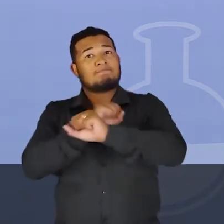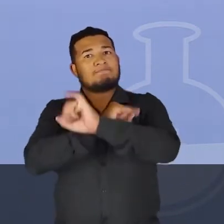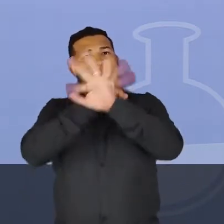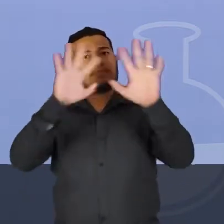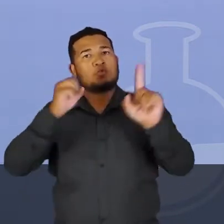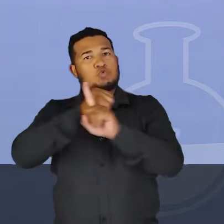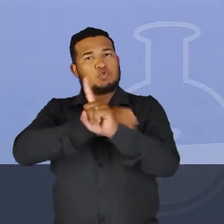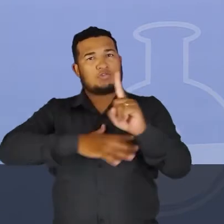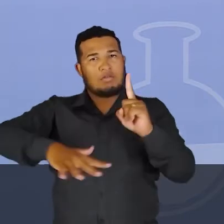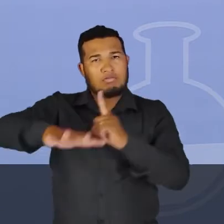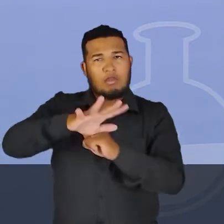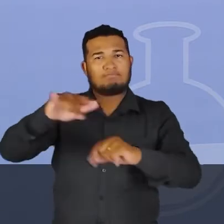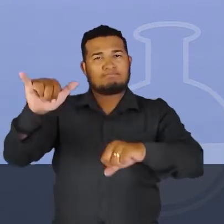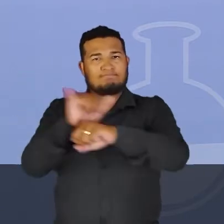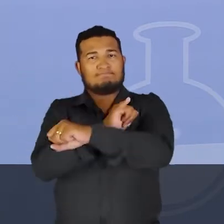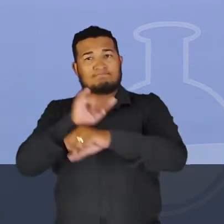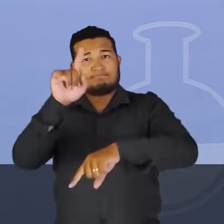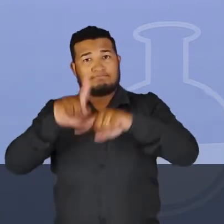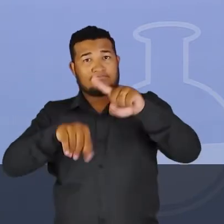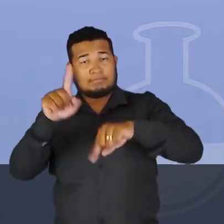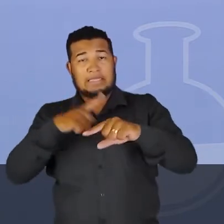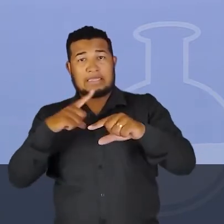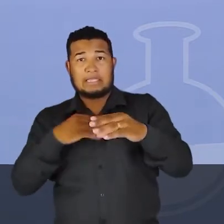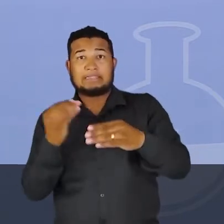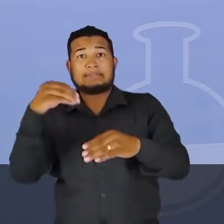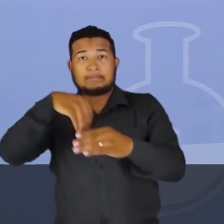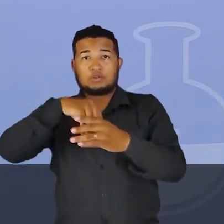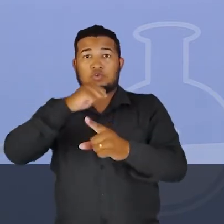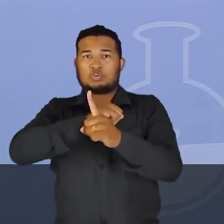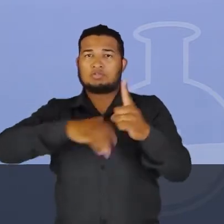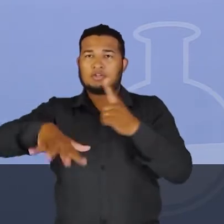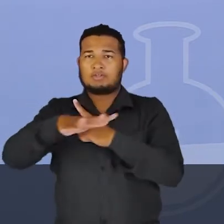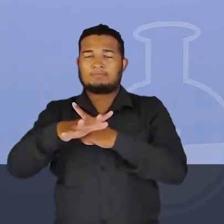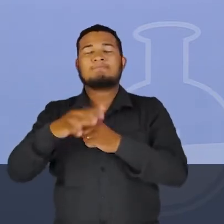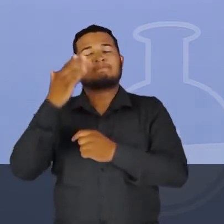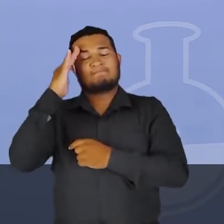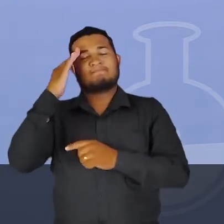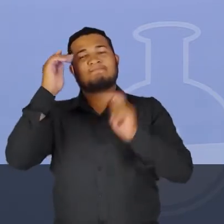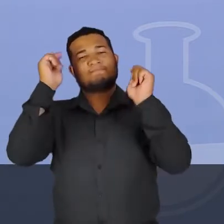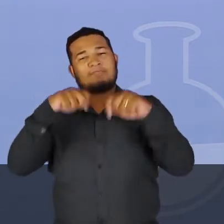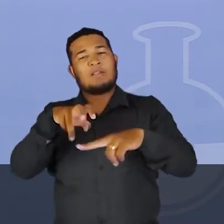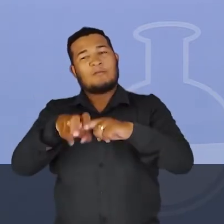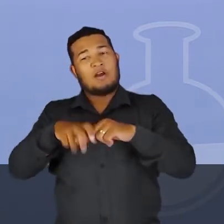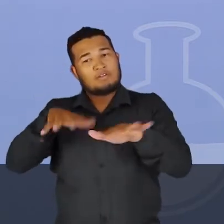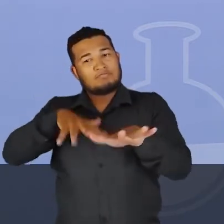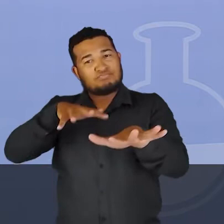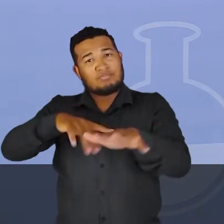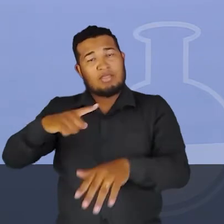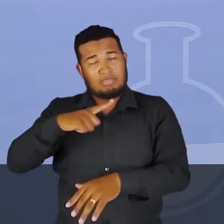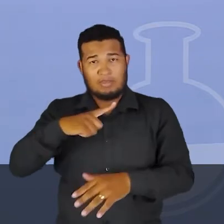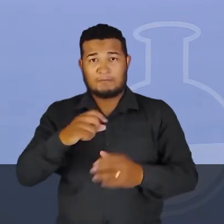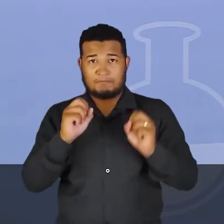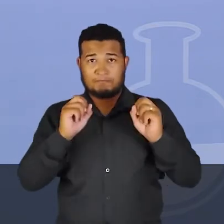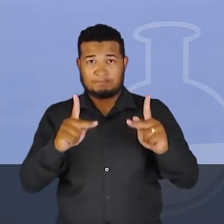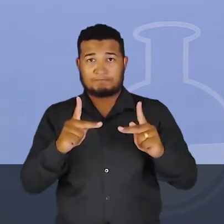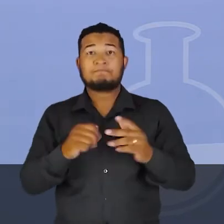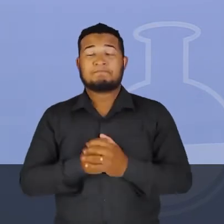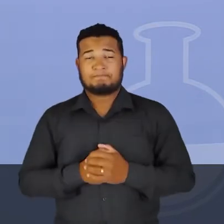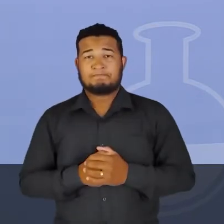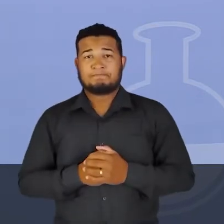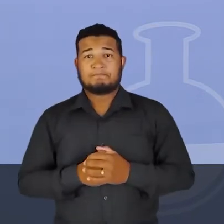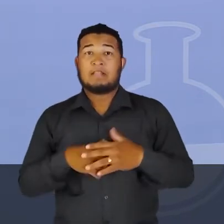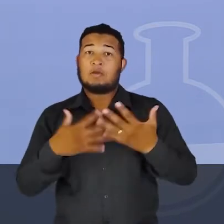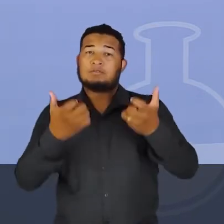os elementos que estão envolvidos, mais a gente vai entender por que determinado movimento existe ou existiu, ok? Então, ele vai falar